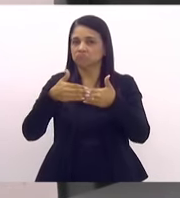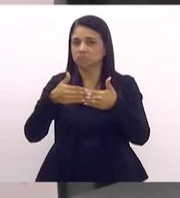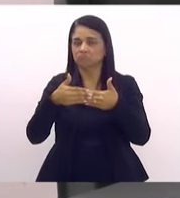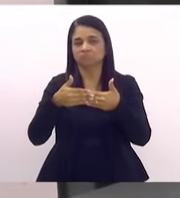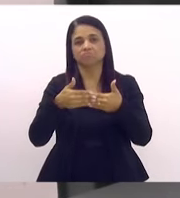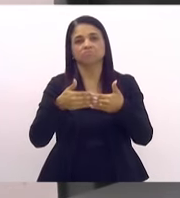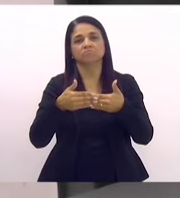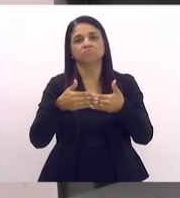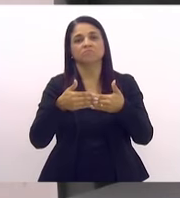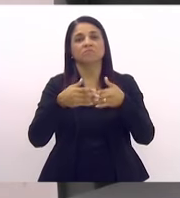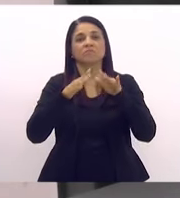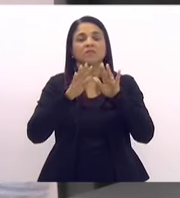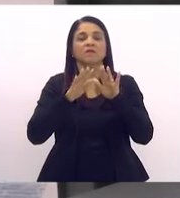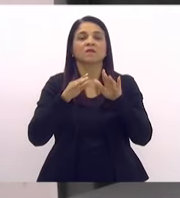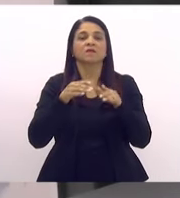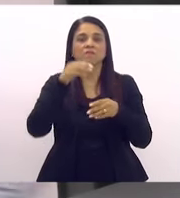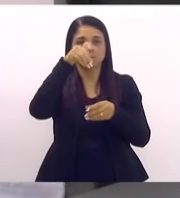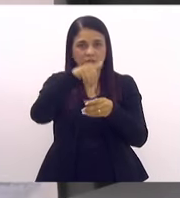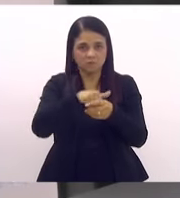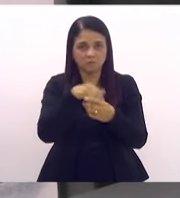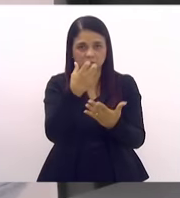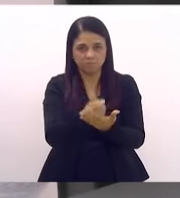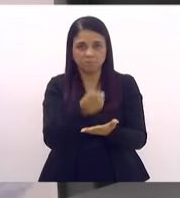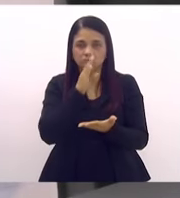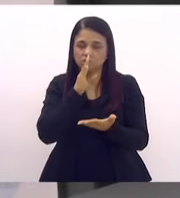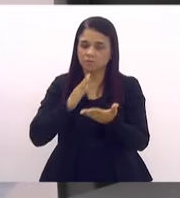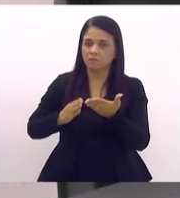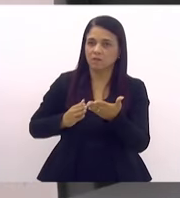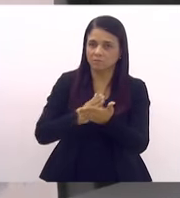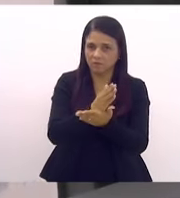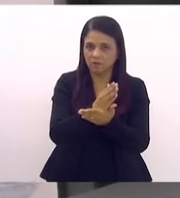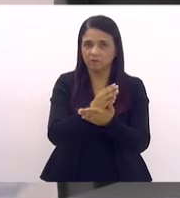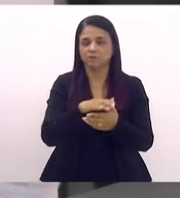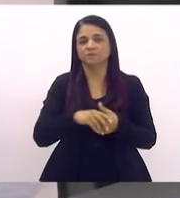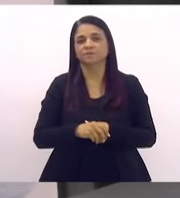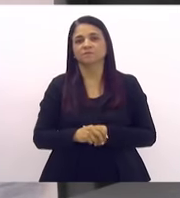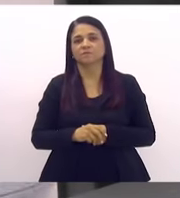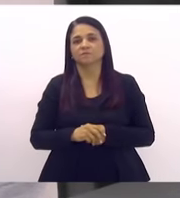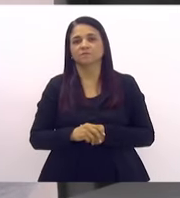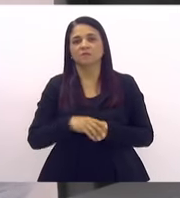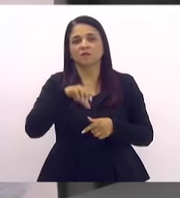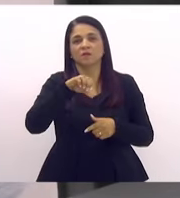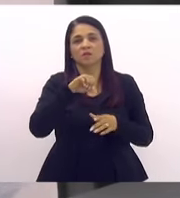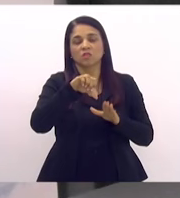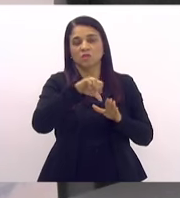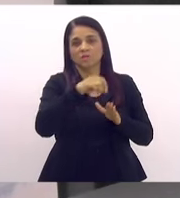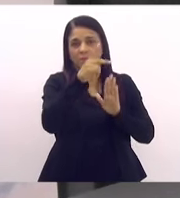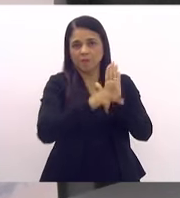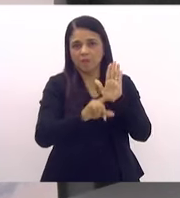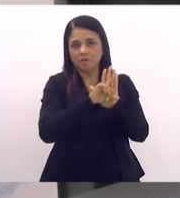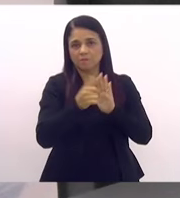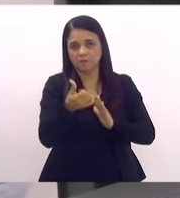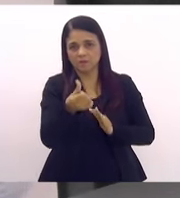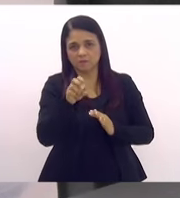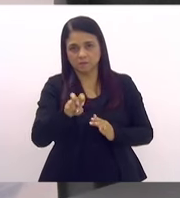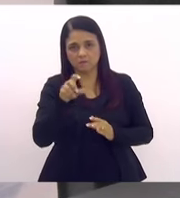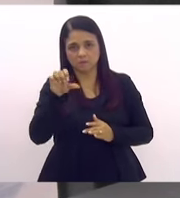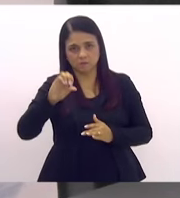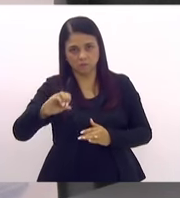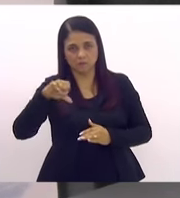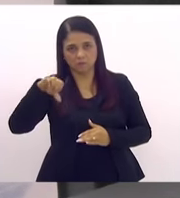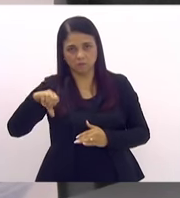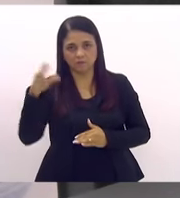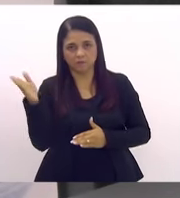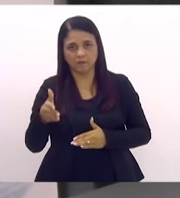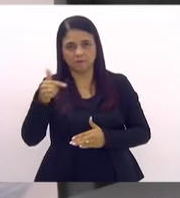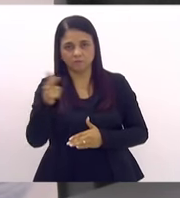queira discutir, encerrada a discussão, em votação, os senhores que aprovam, permaneçam como estão, aprovado. 9 na pauta, PL 6509 de 22,